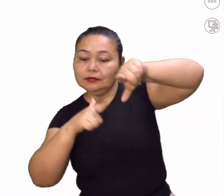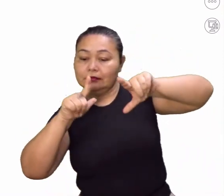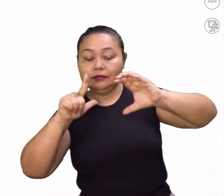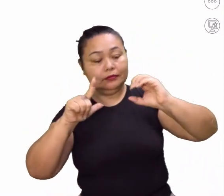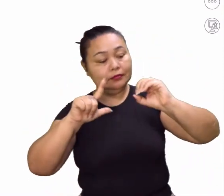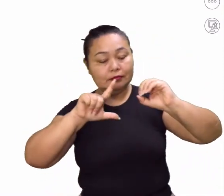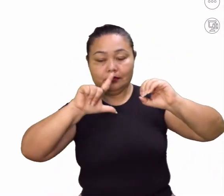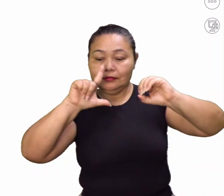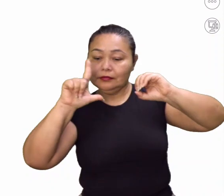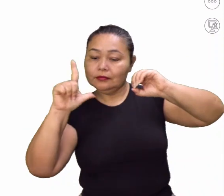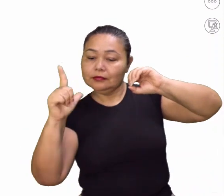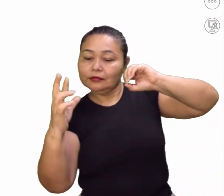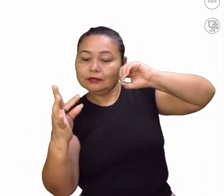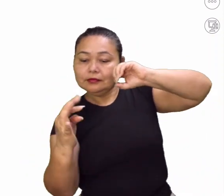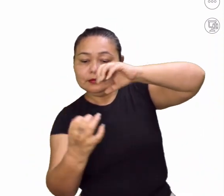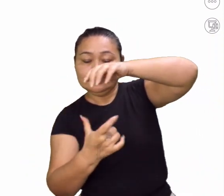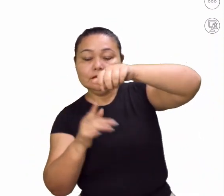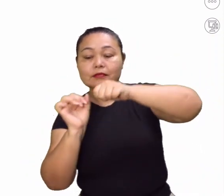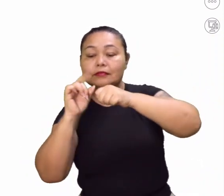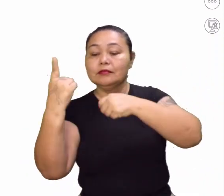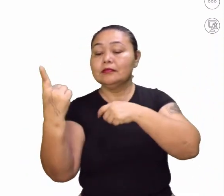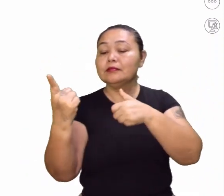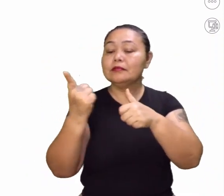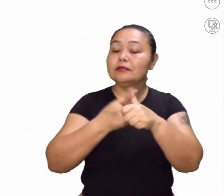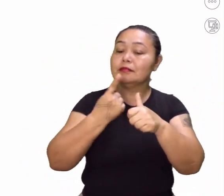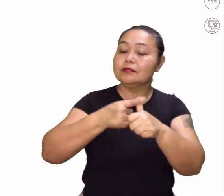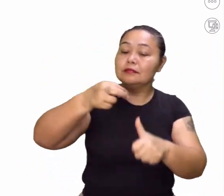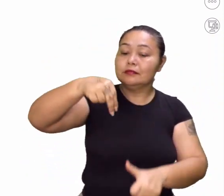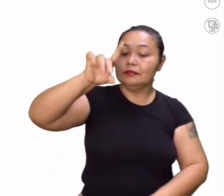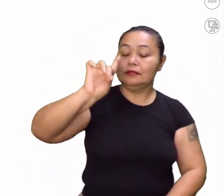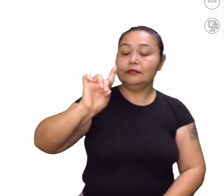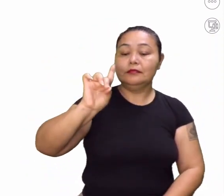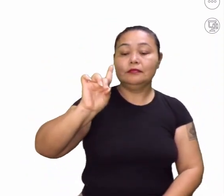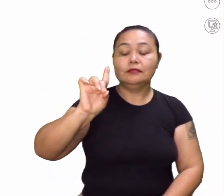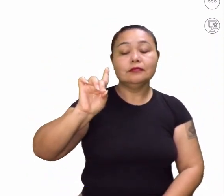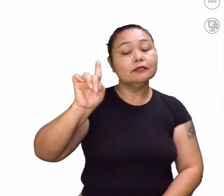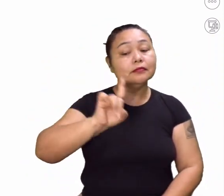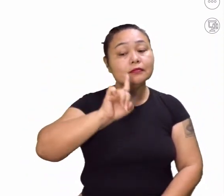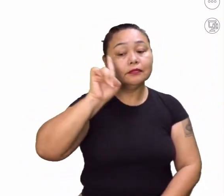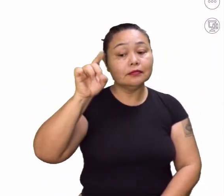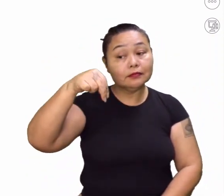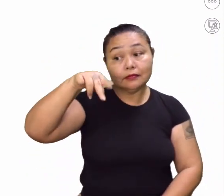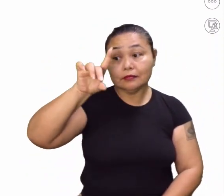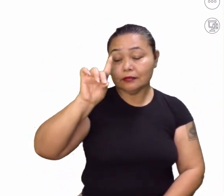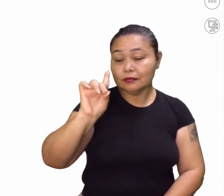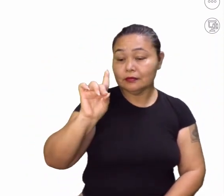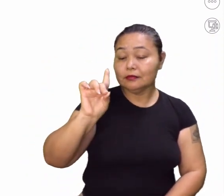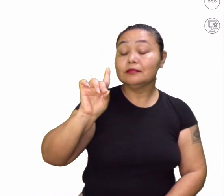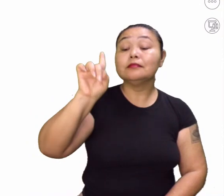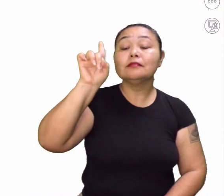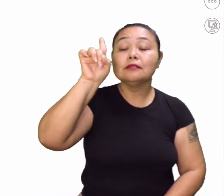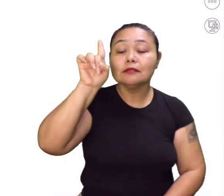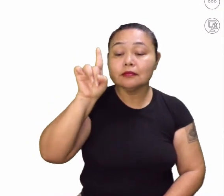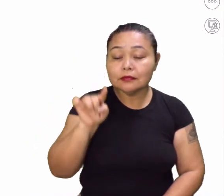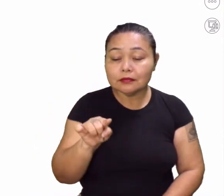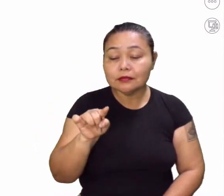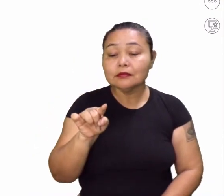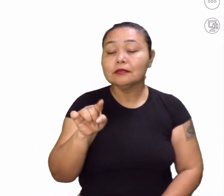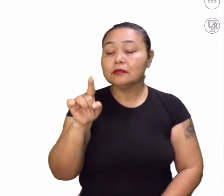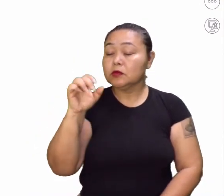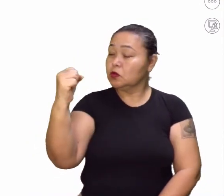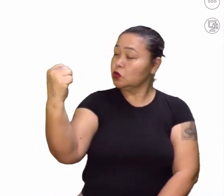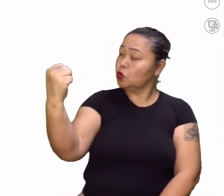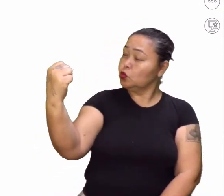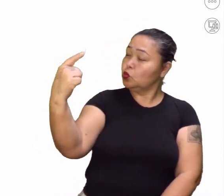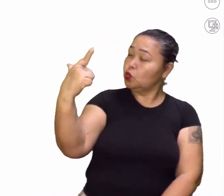leste, vai fazer com que o Sol apareça primeiro no Nordeste. Muito Quando lá no Nordeste é